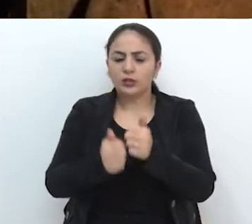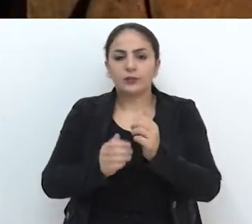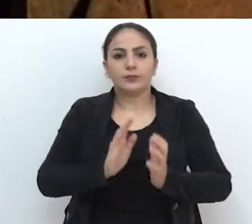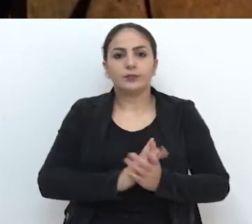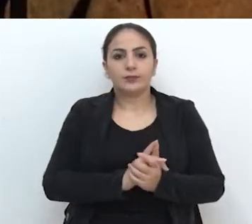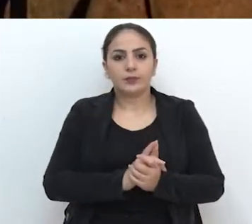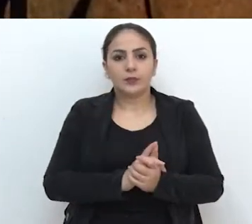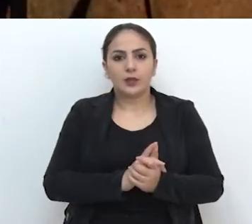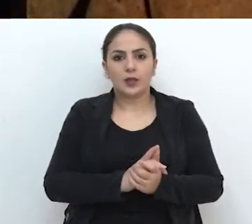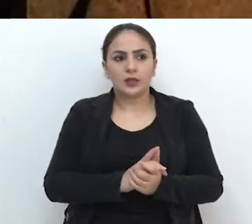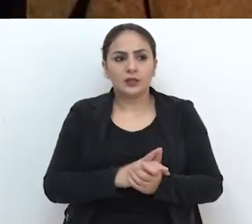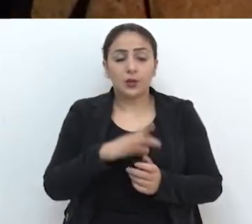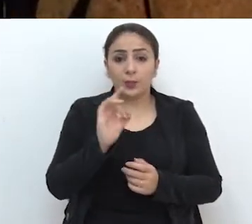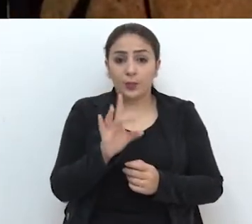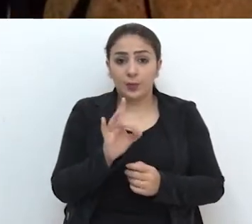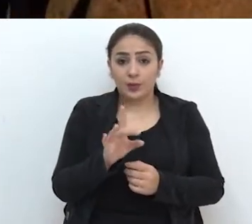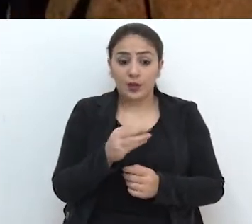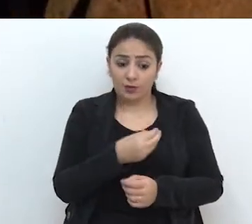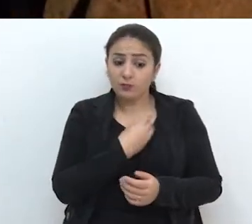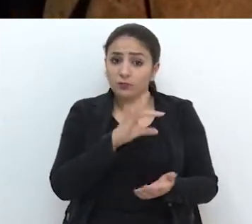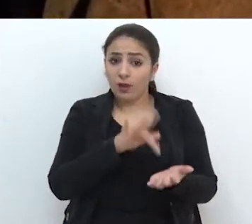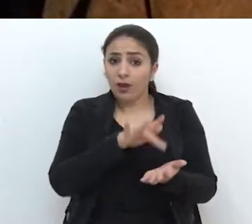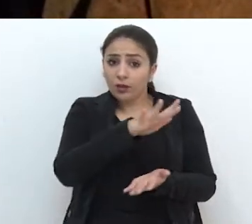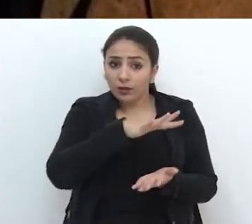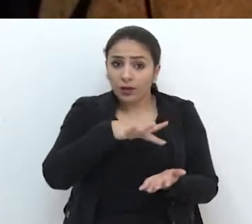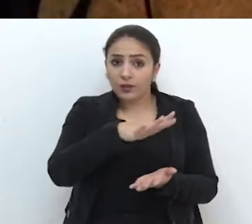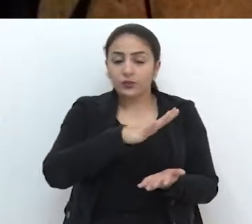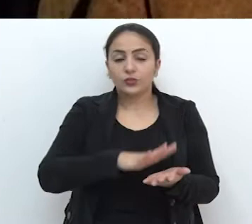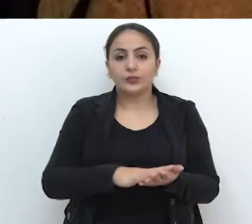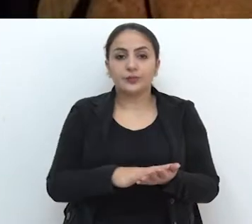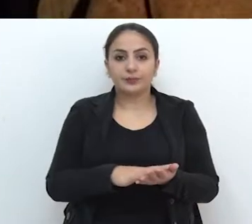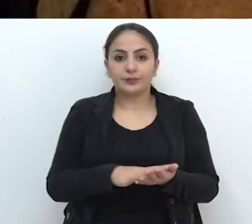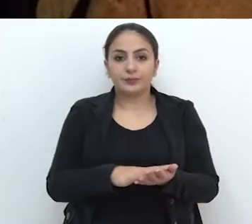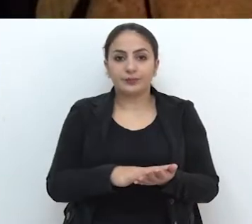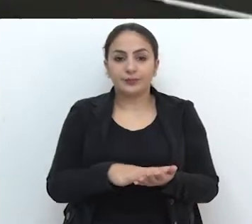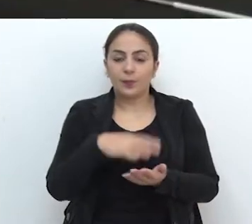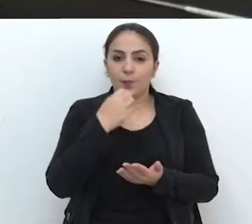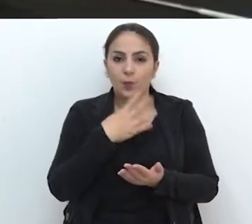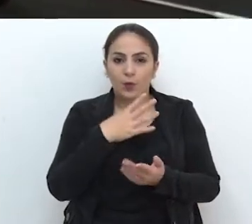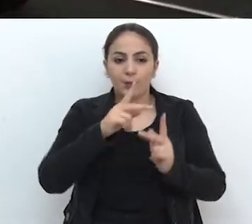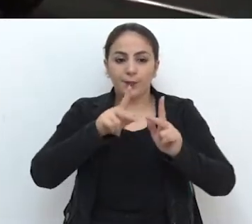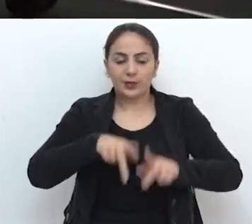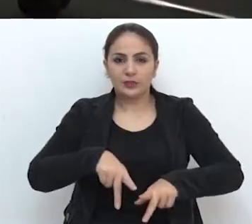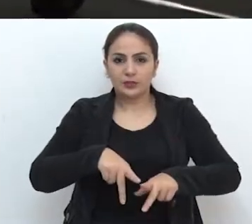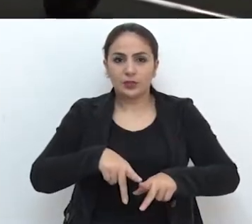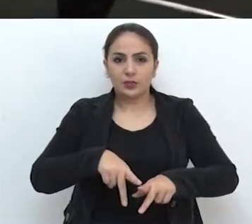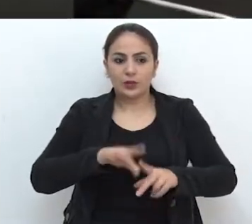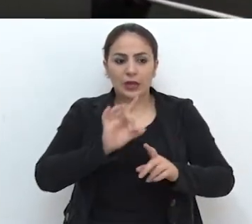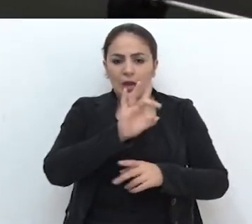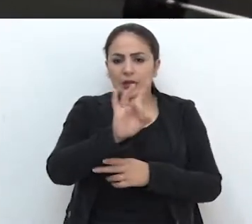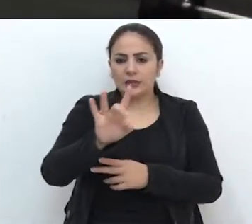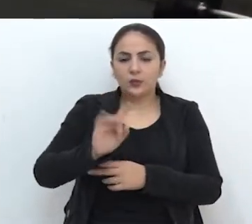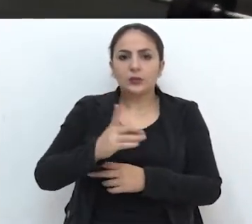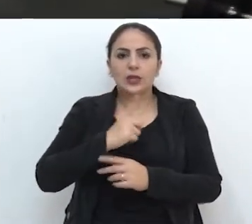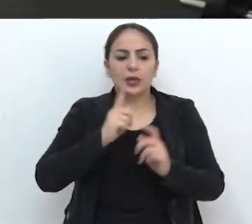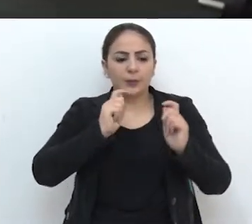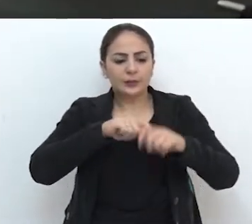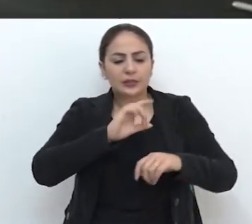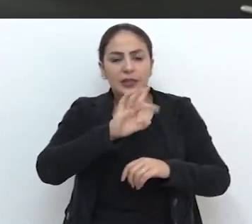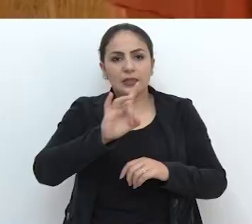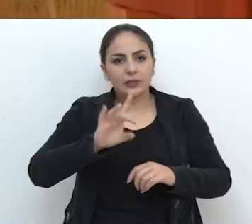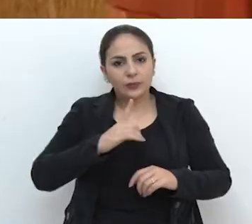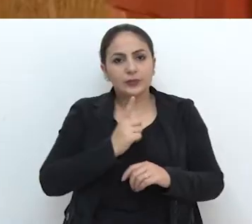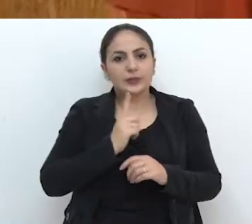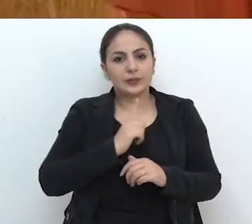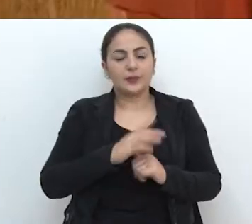mas atleta da vida, né? Da vida real. Então, assim, ó, atletas aqui, mas isso é de cada um, tem um potencial que cada